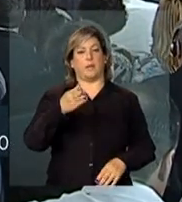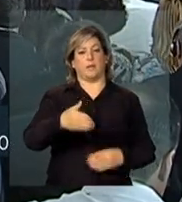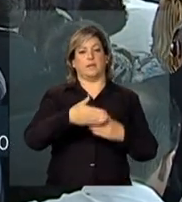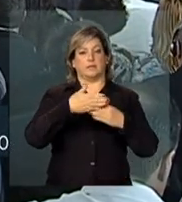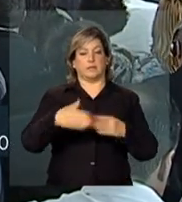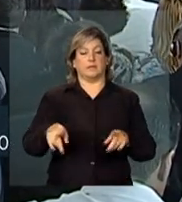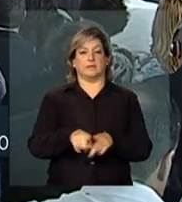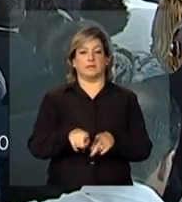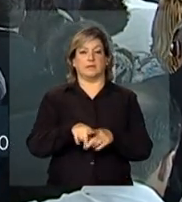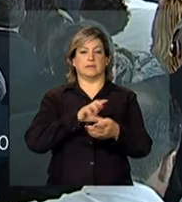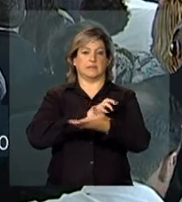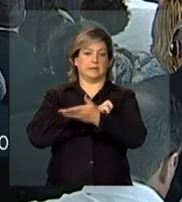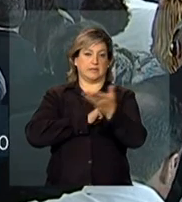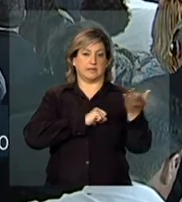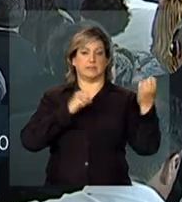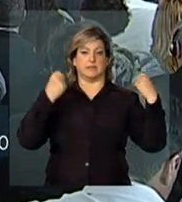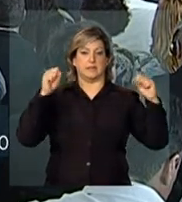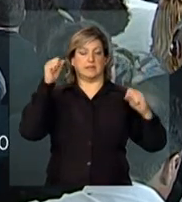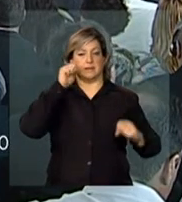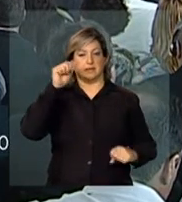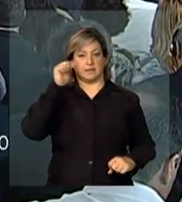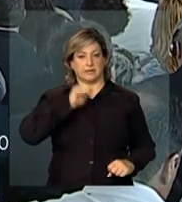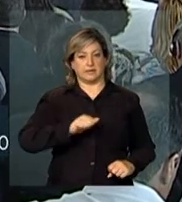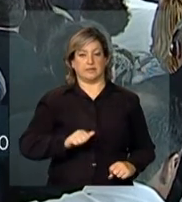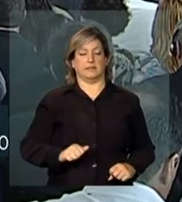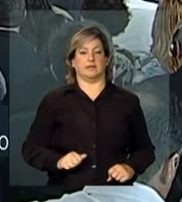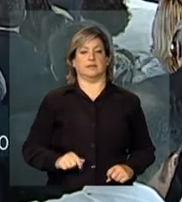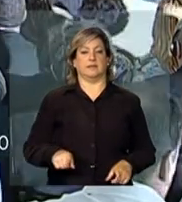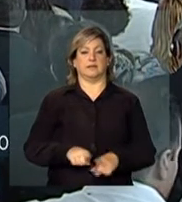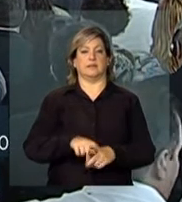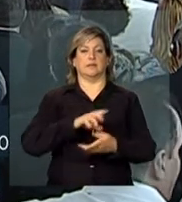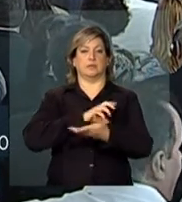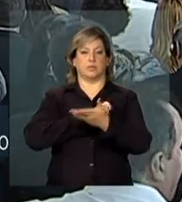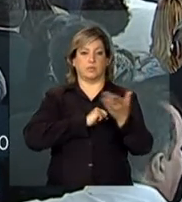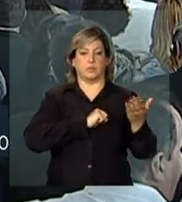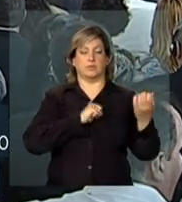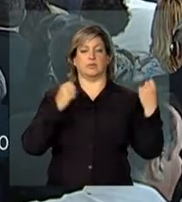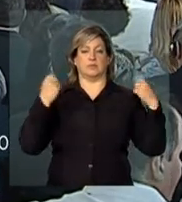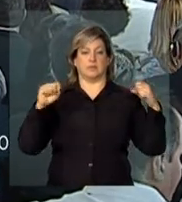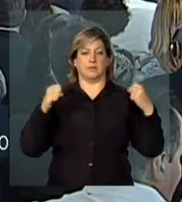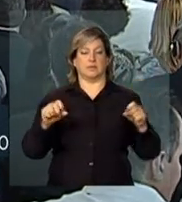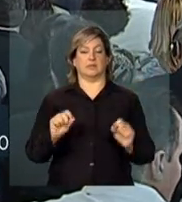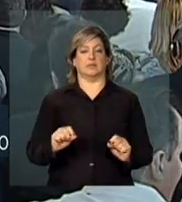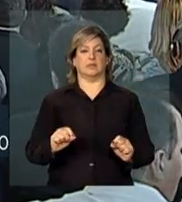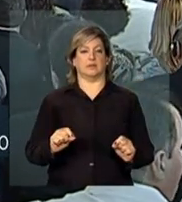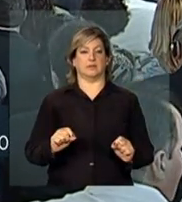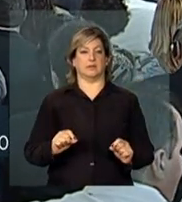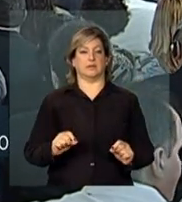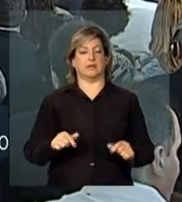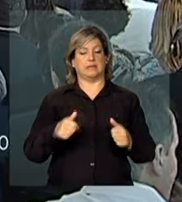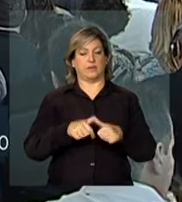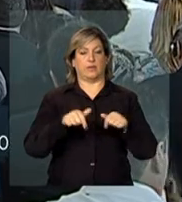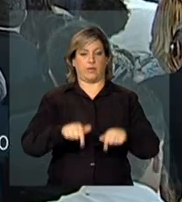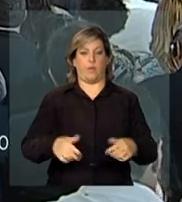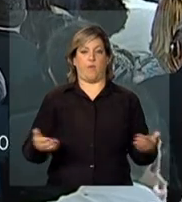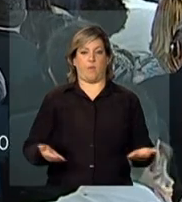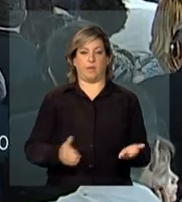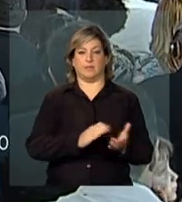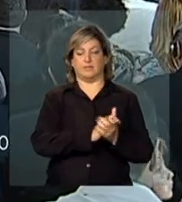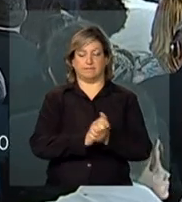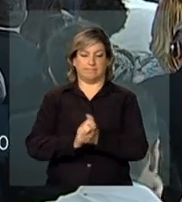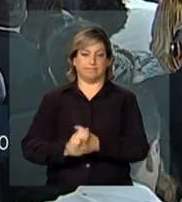As queridas atletas Olá meus queridos atletas aqui por exemplo